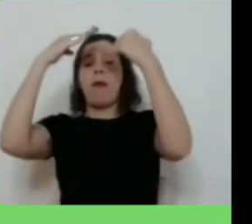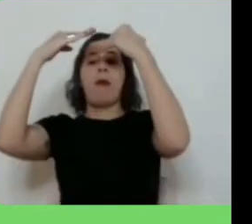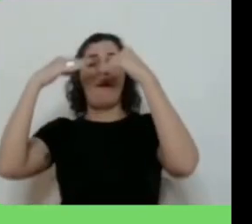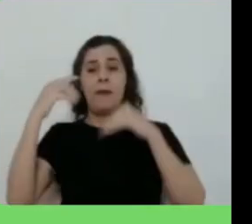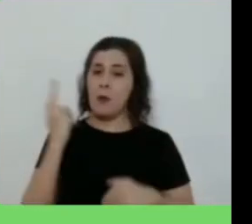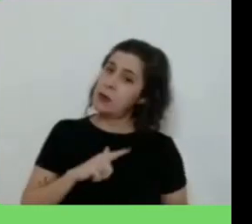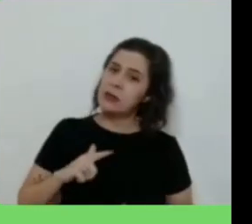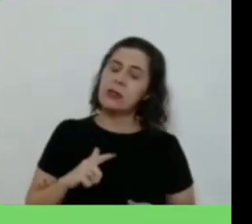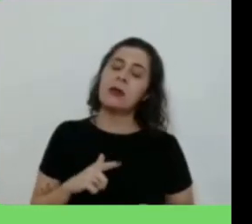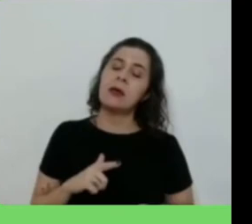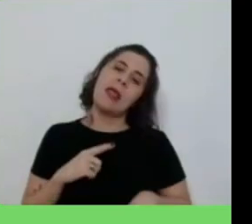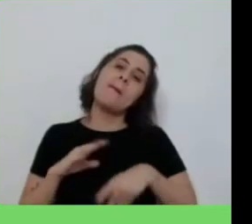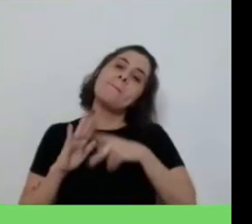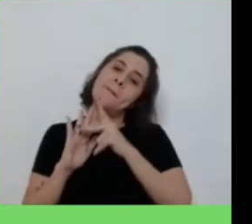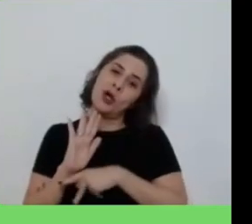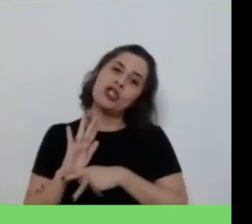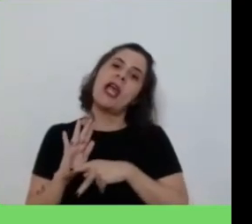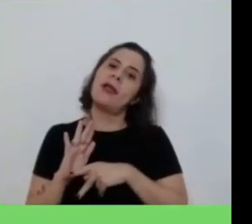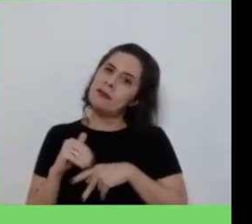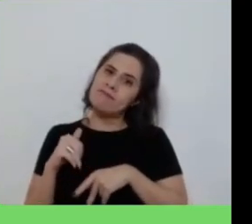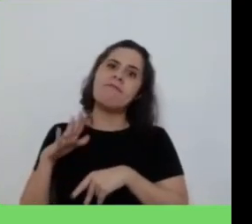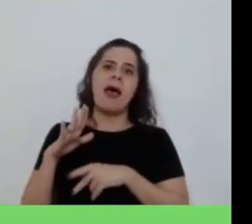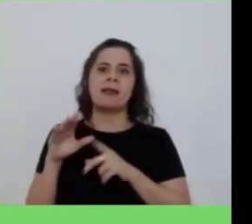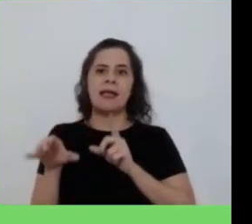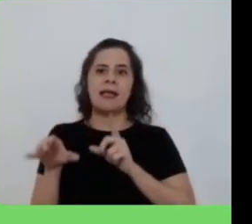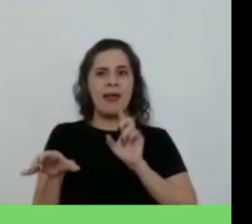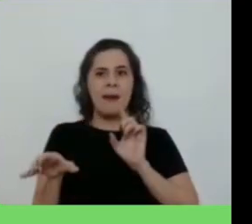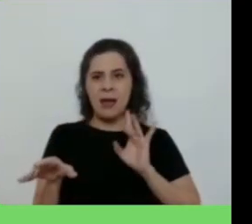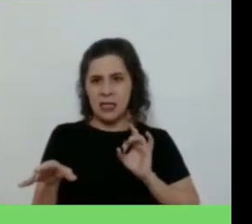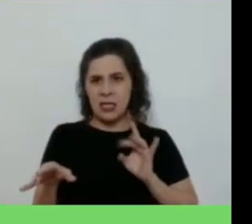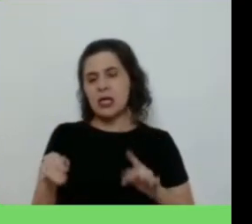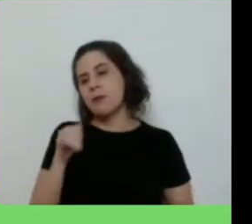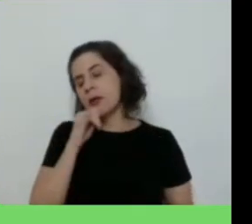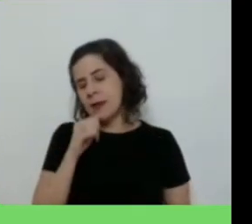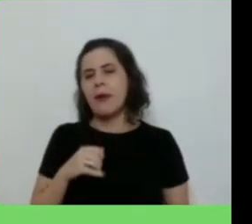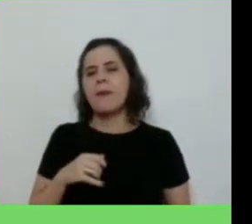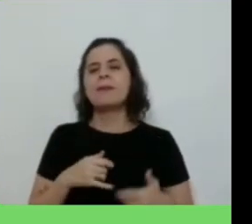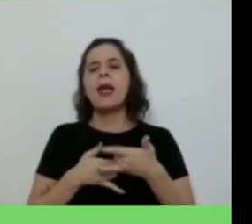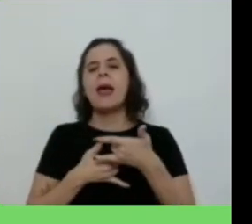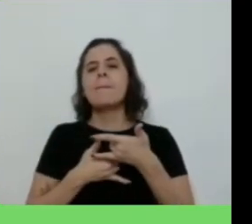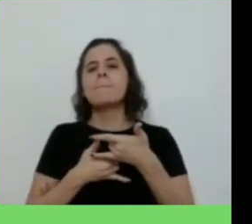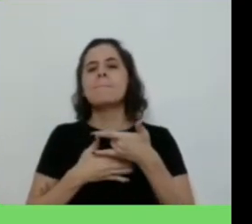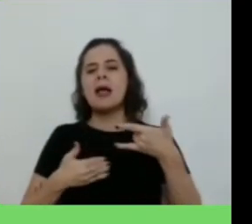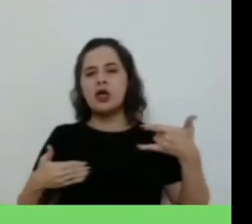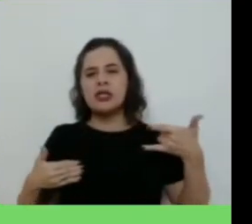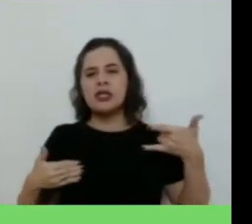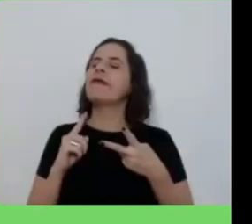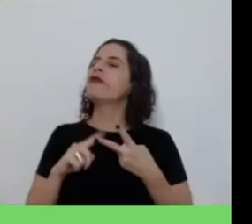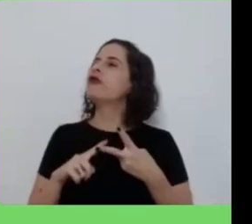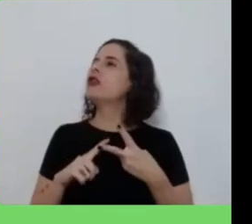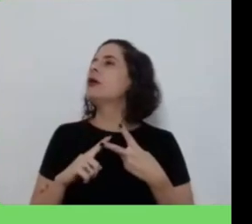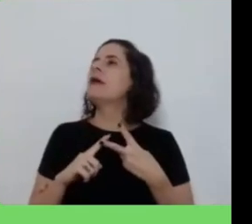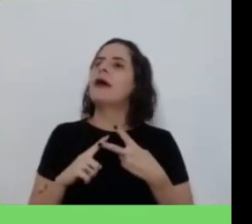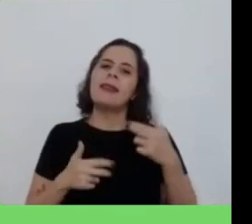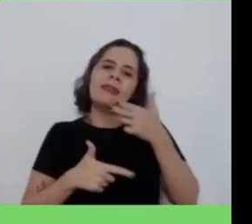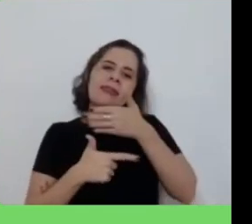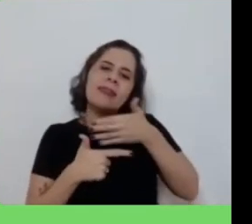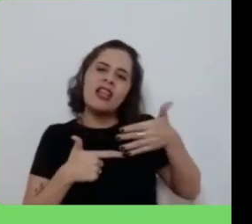projetos meus Independentes a gente teve parcerias importantes com Microsoft a gente teve parcerias importantes com Netflix